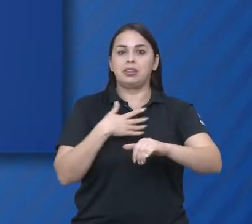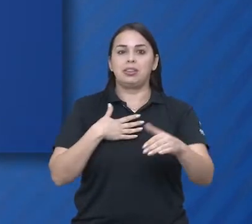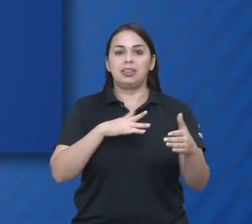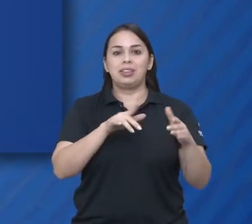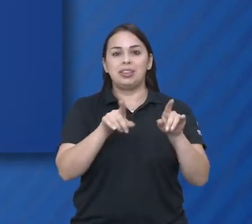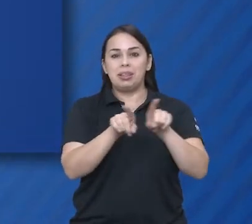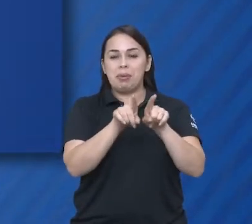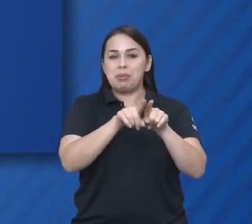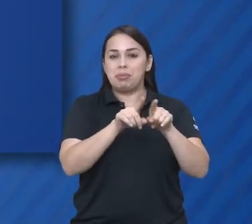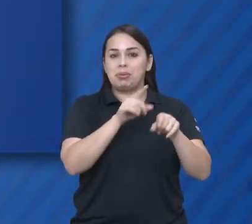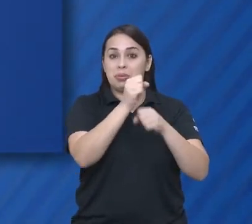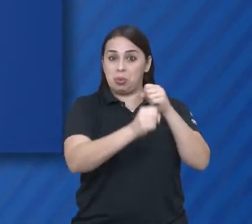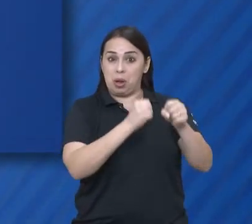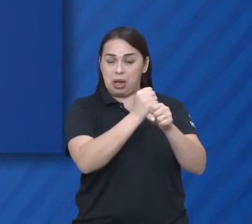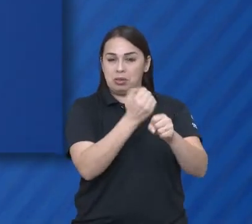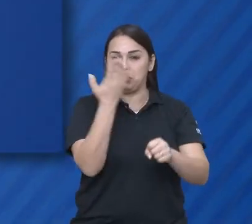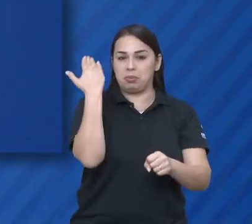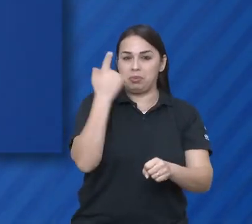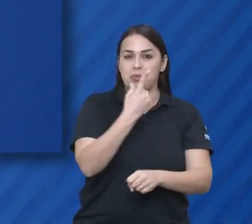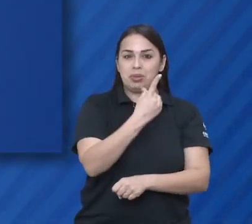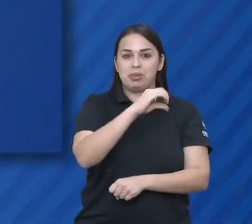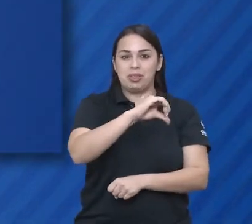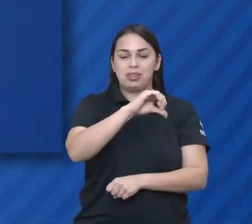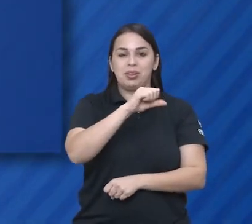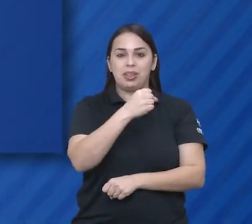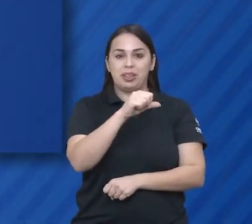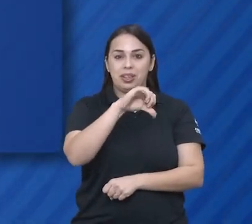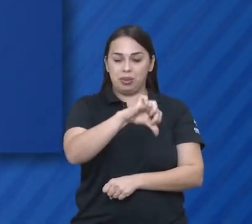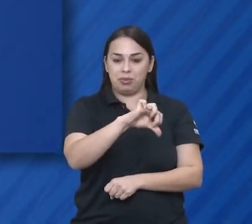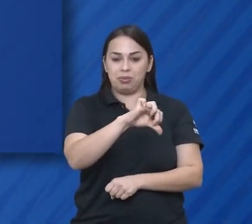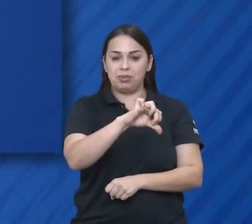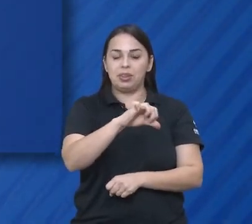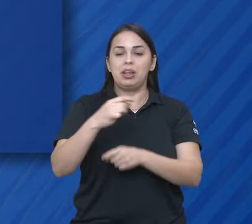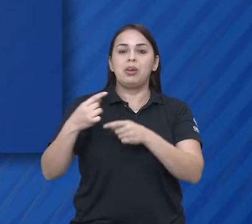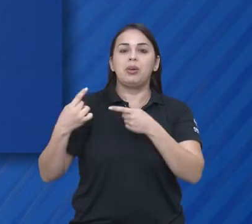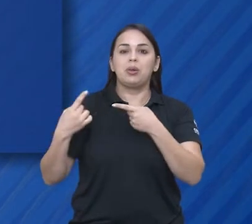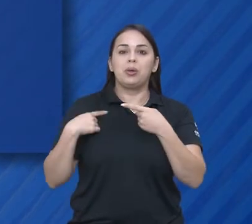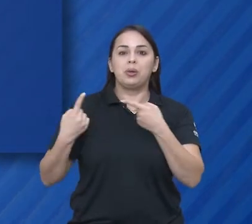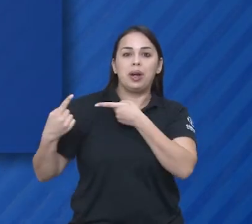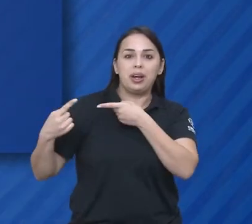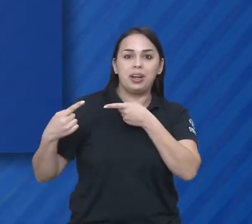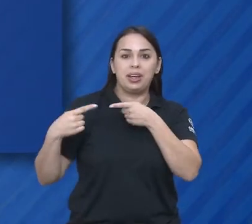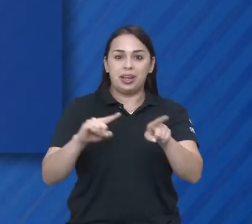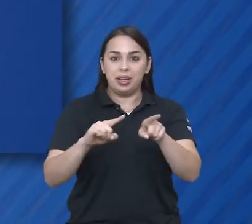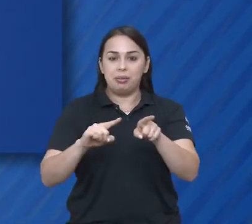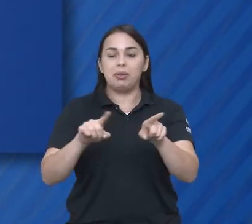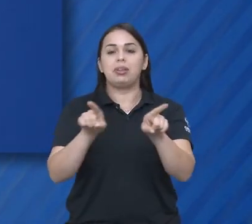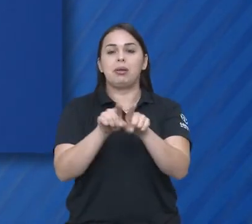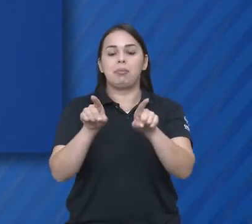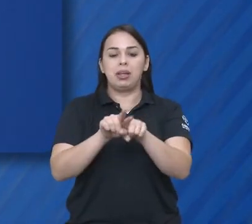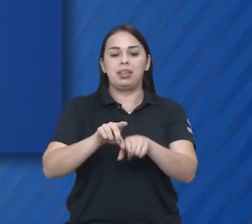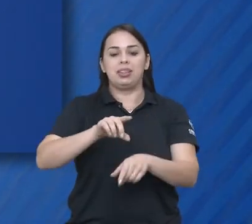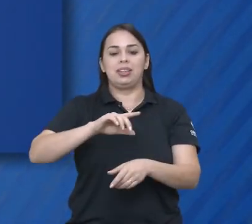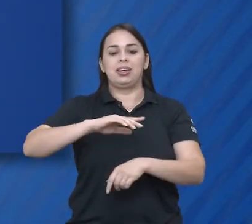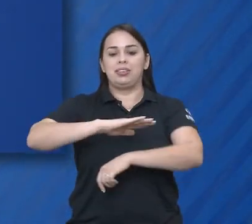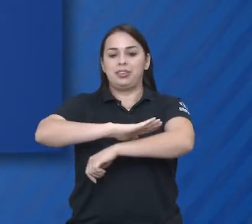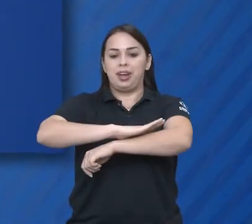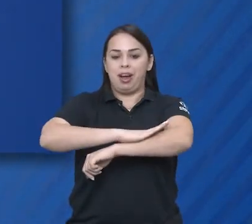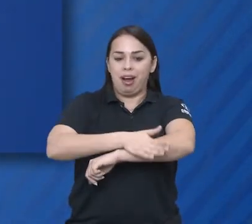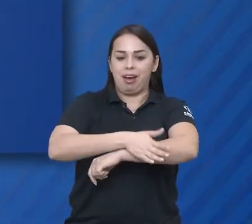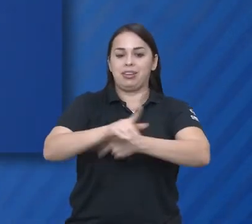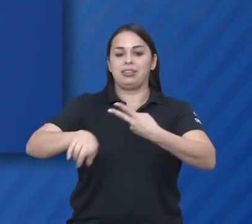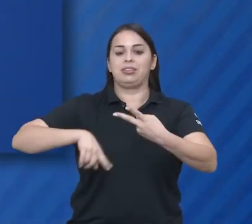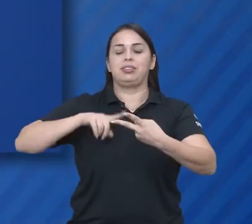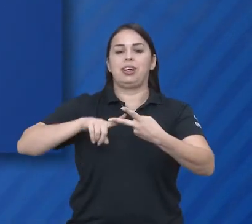e prevê a pena de reclusão de 2 a 5 anos e multa para casos de injúria racial referentes à raça,